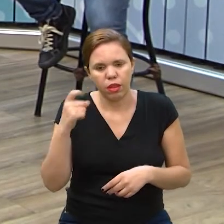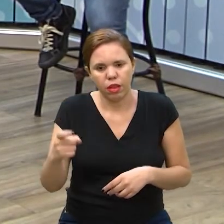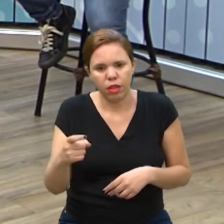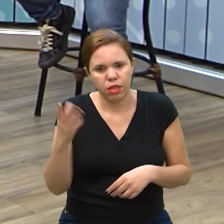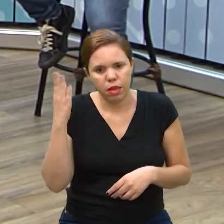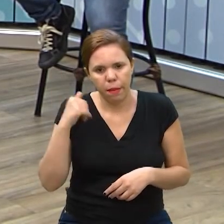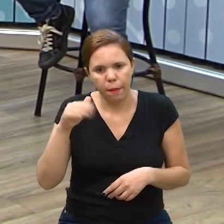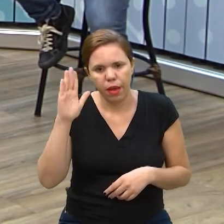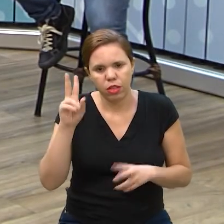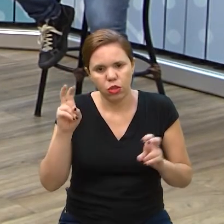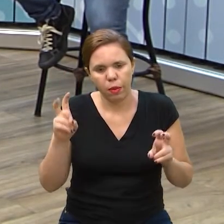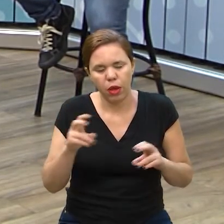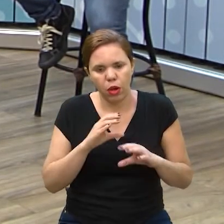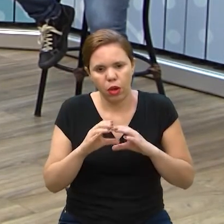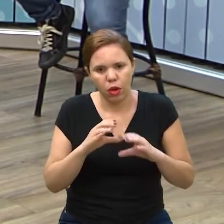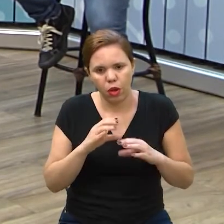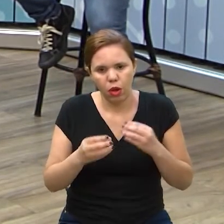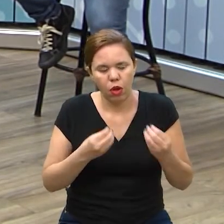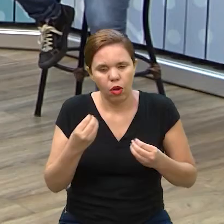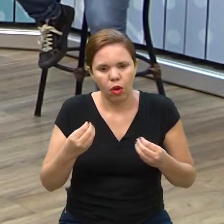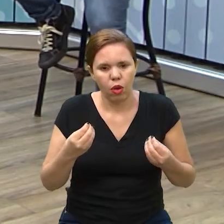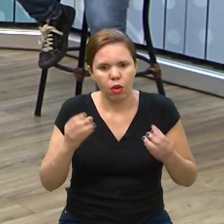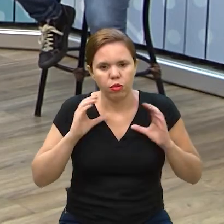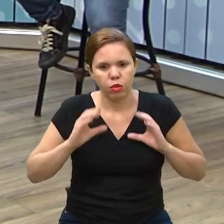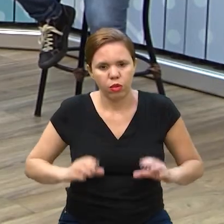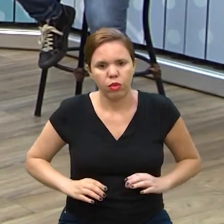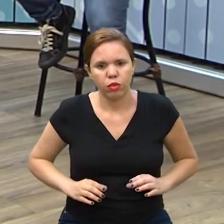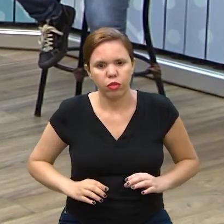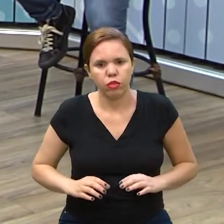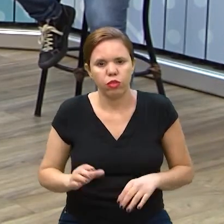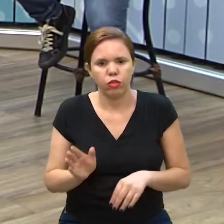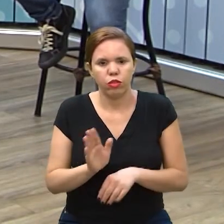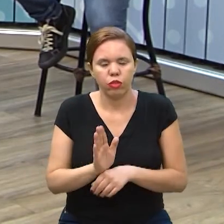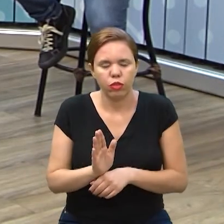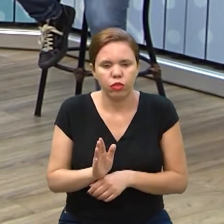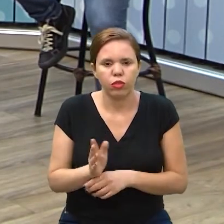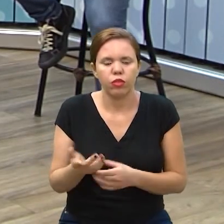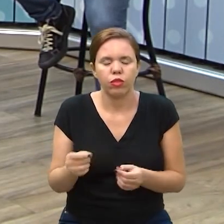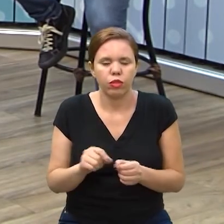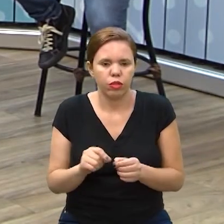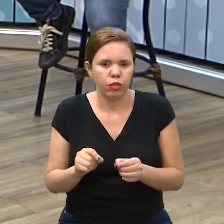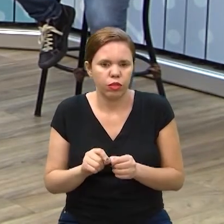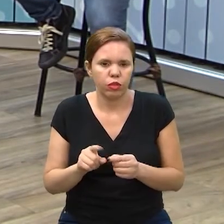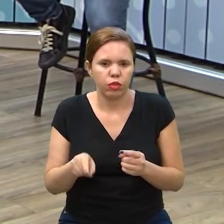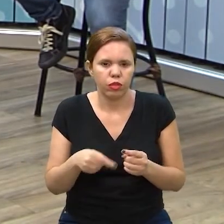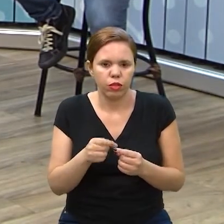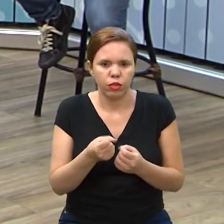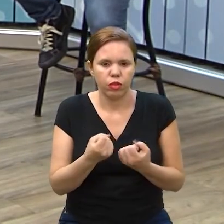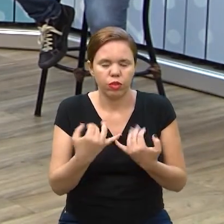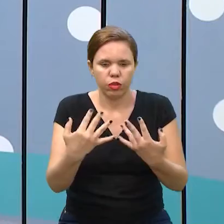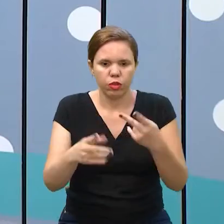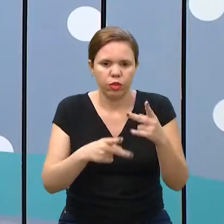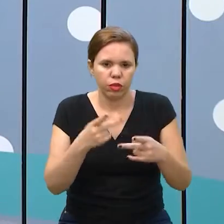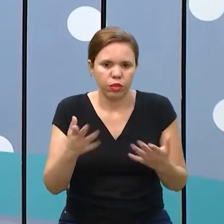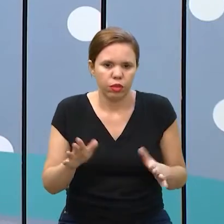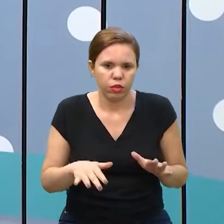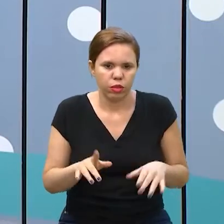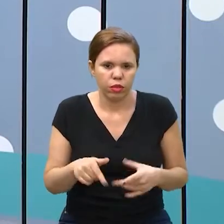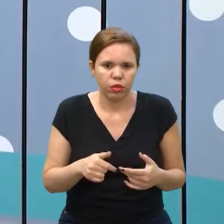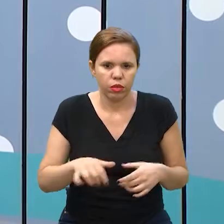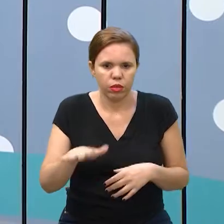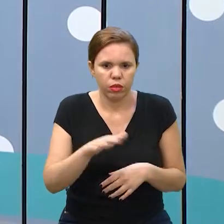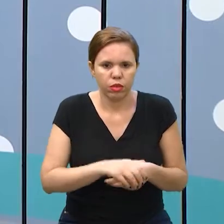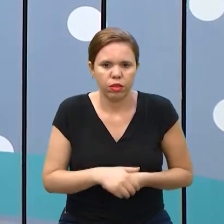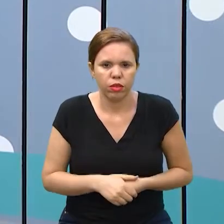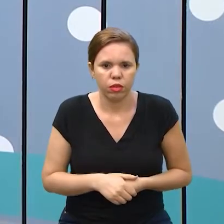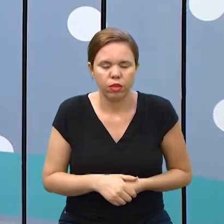têm interesse em saber um pouco mais sobre comunicação, como se portar na frente de um vídeo, como atingir audiências, mais